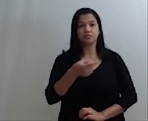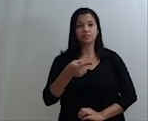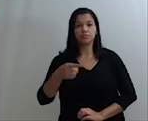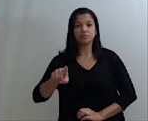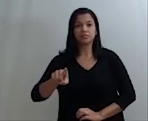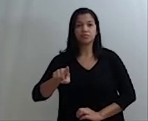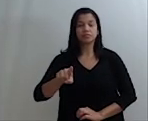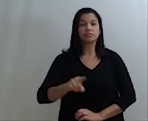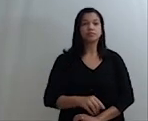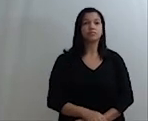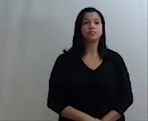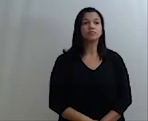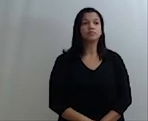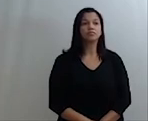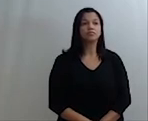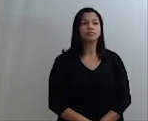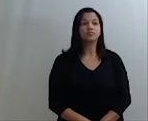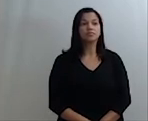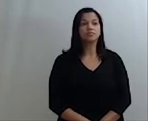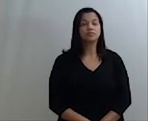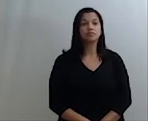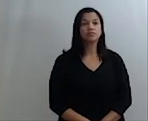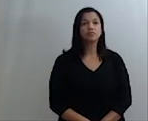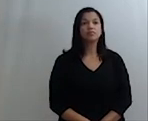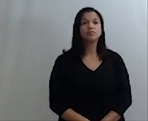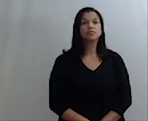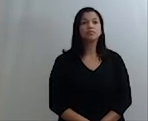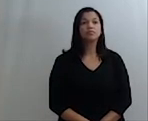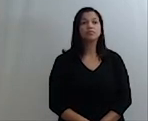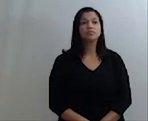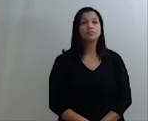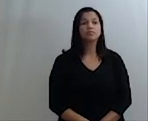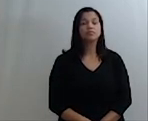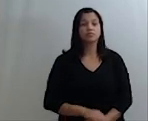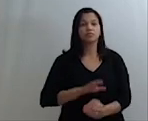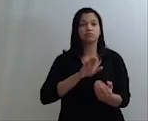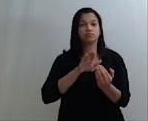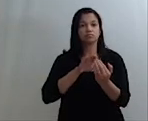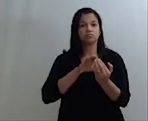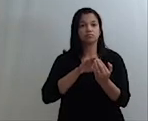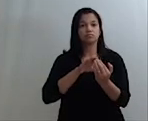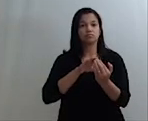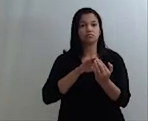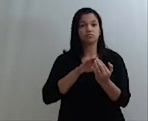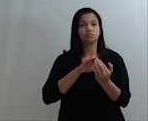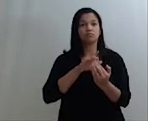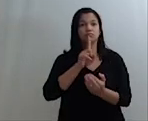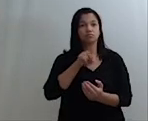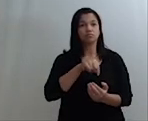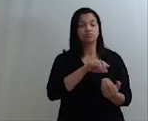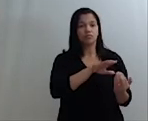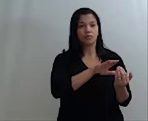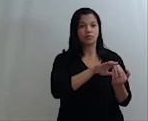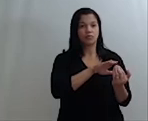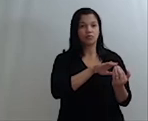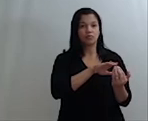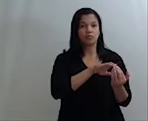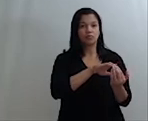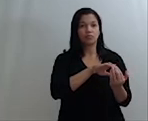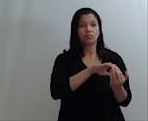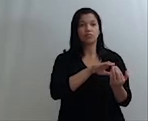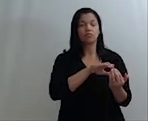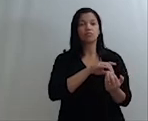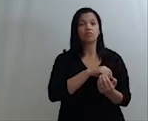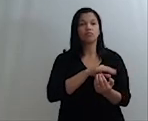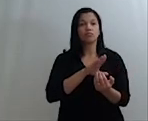entendi finalzinho diferente acompanho vossa exelência Ministro ne Cordeiro acompanho Eu também acompanho